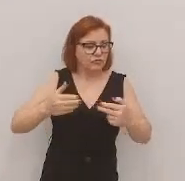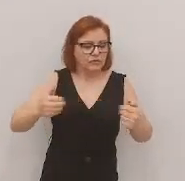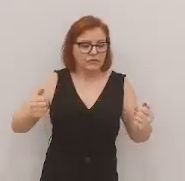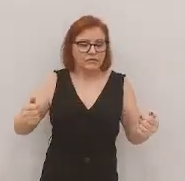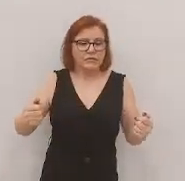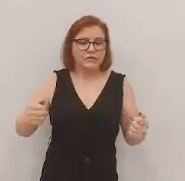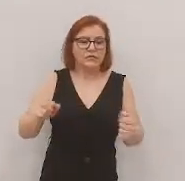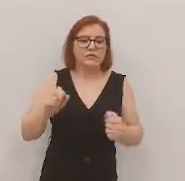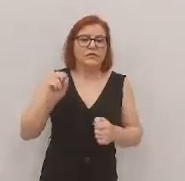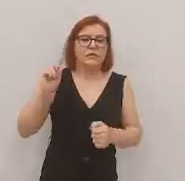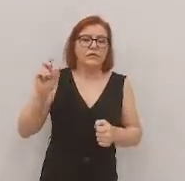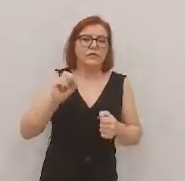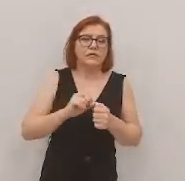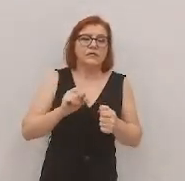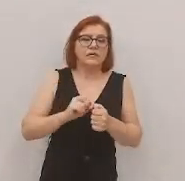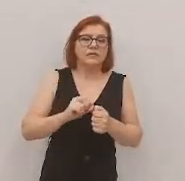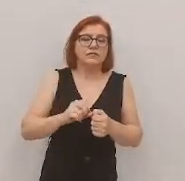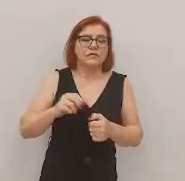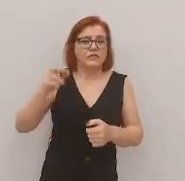de acordo com a sua